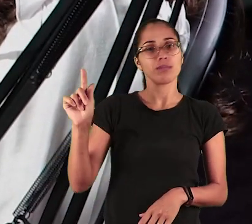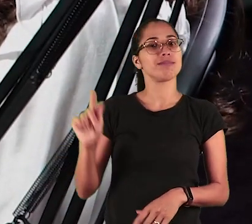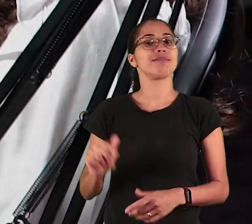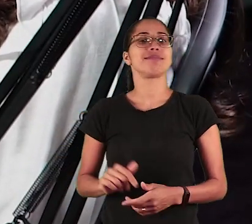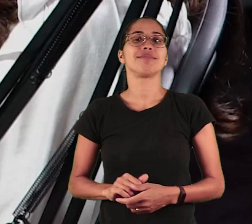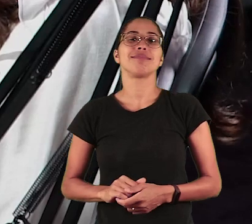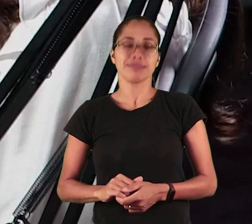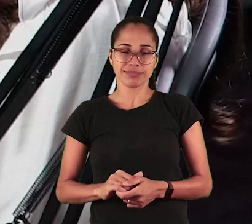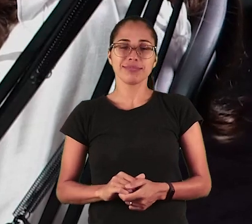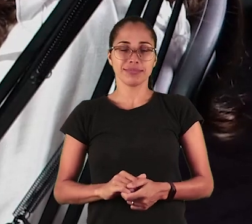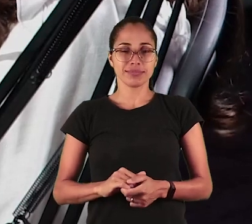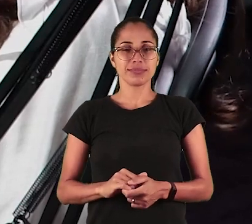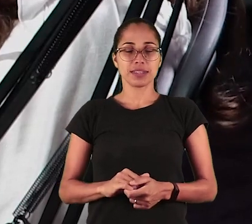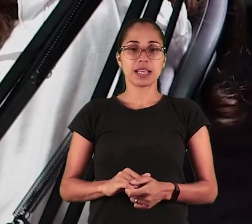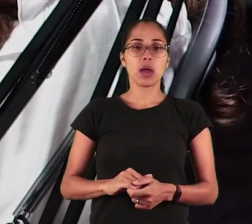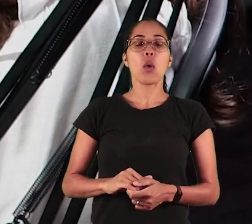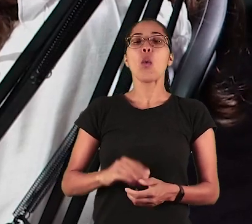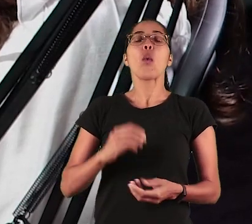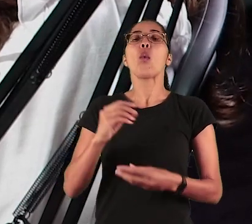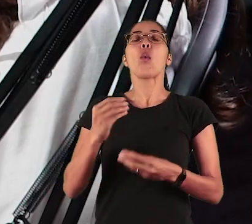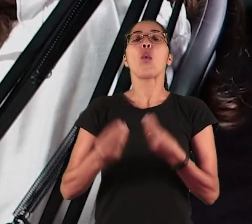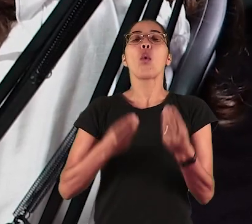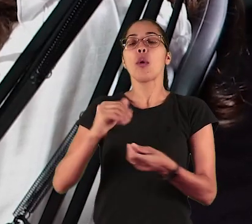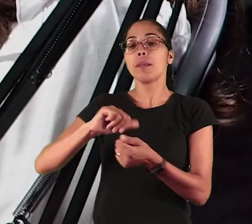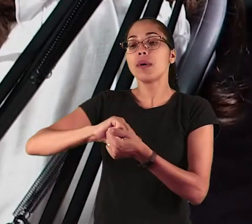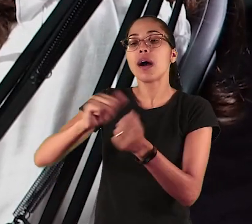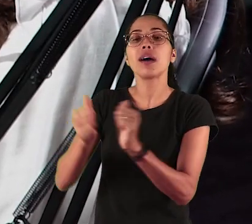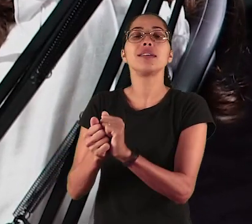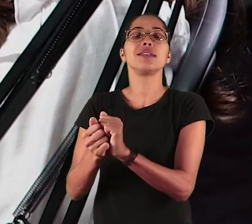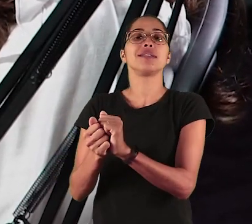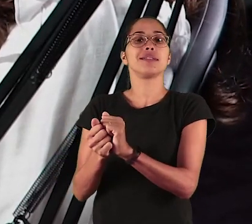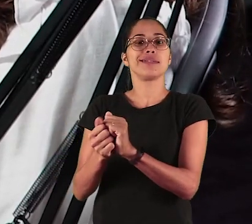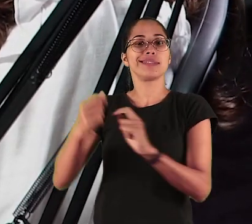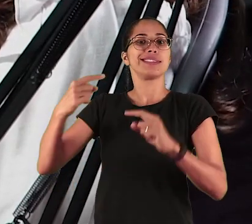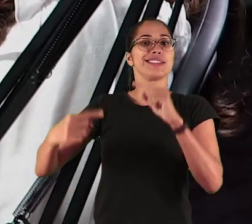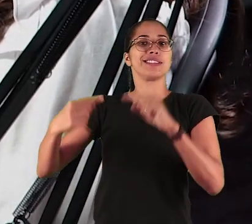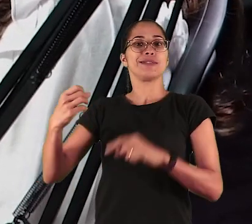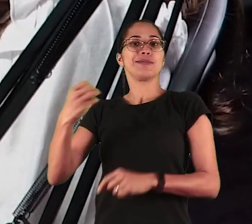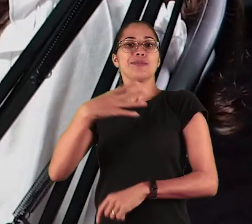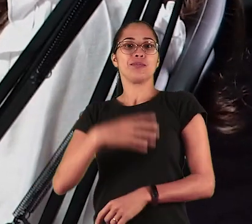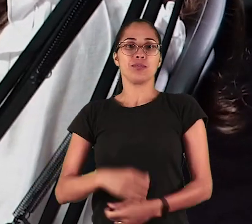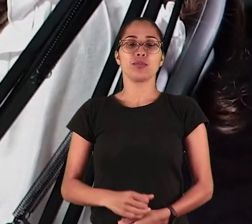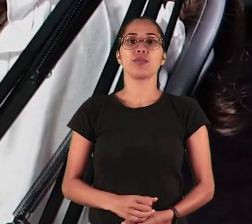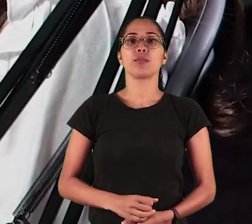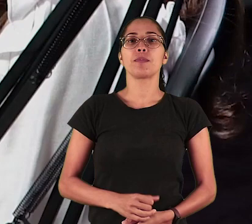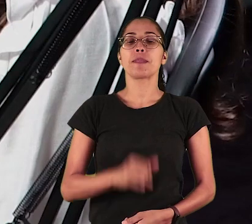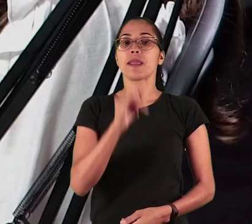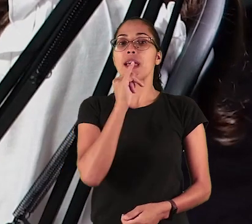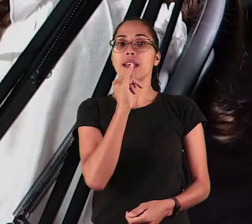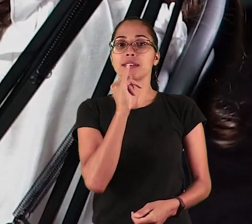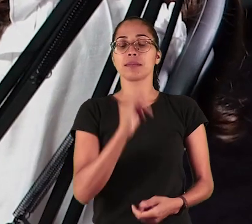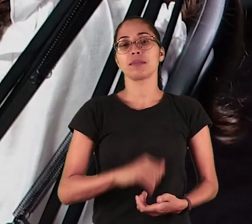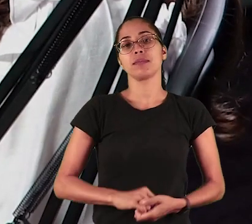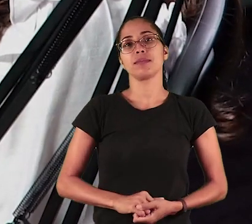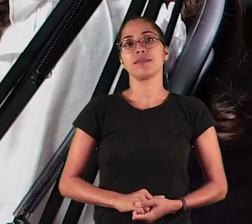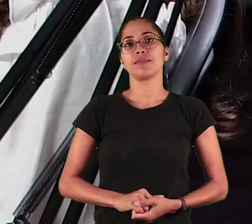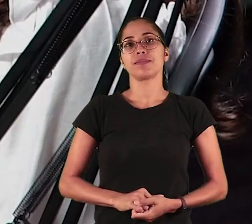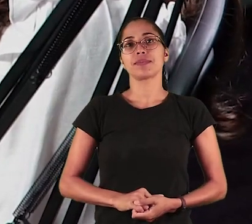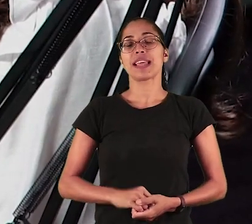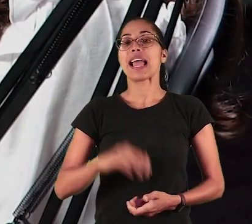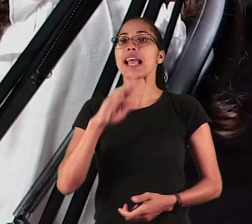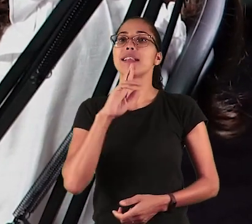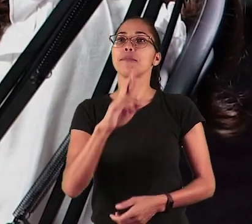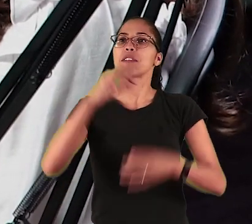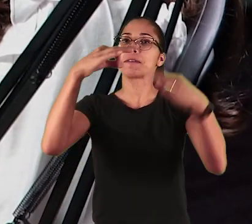e como que a gente consegue encaixar isso aqui dentro desse novo desafio não existe a